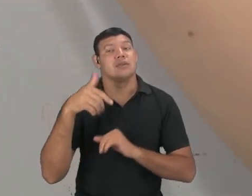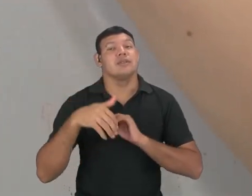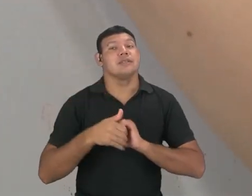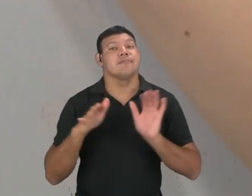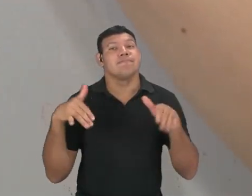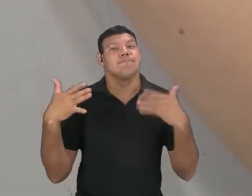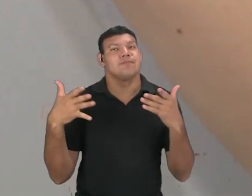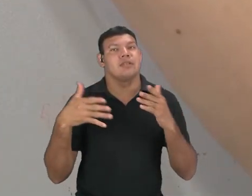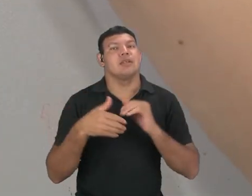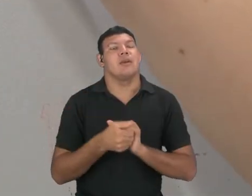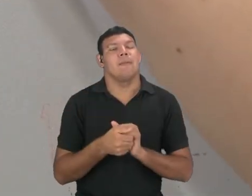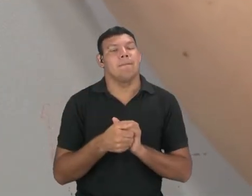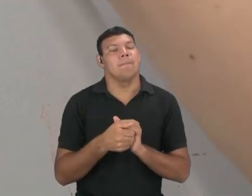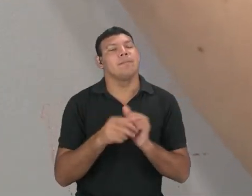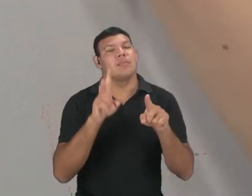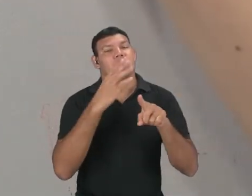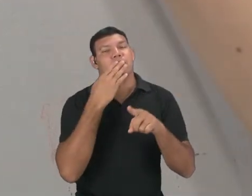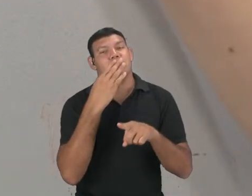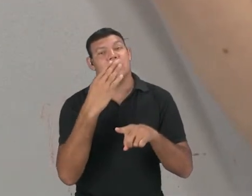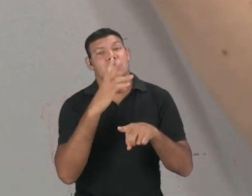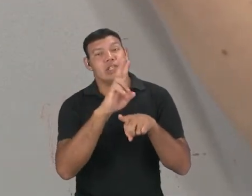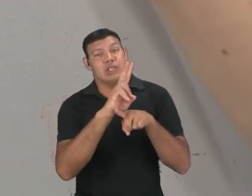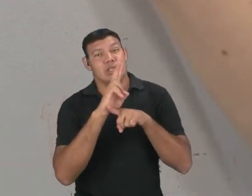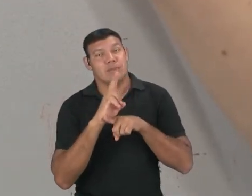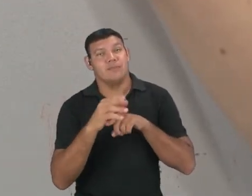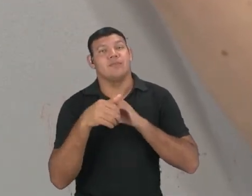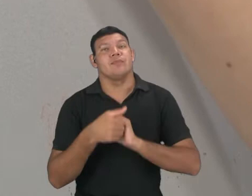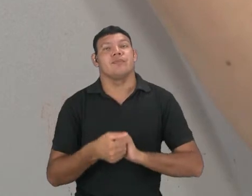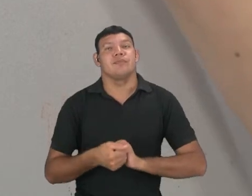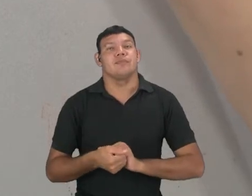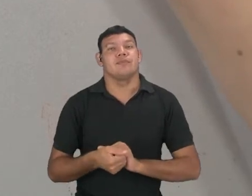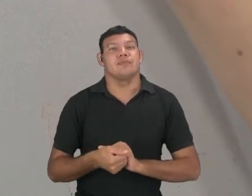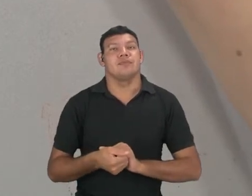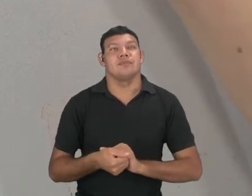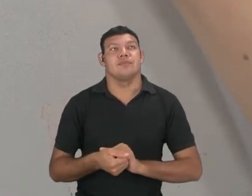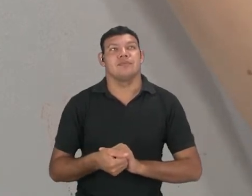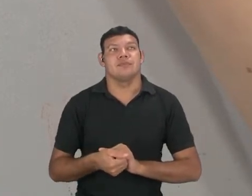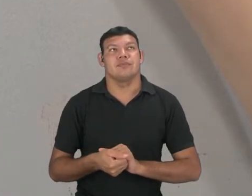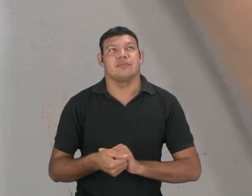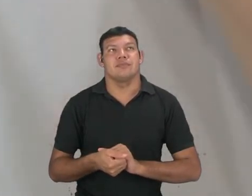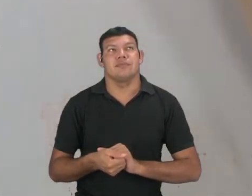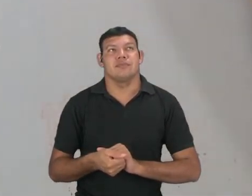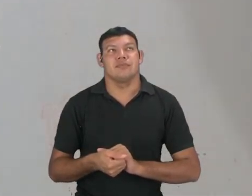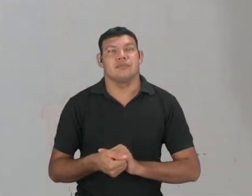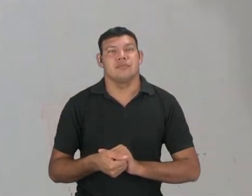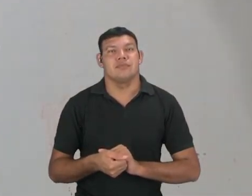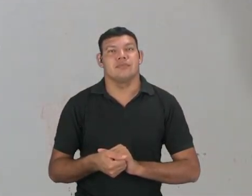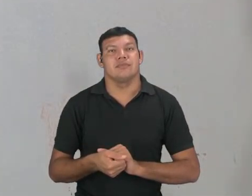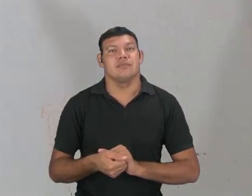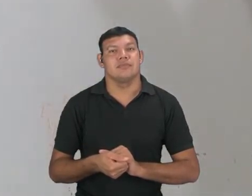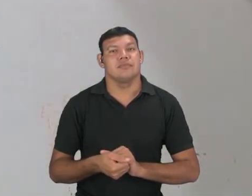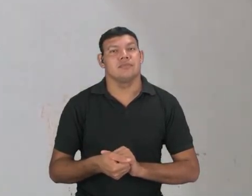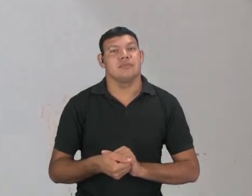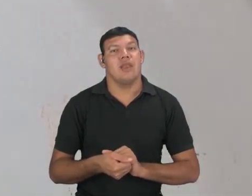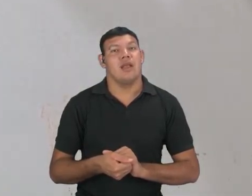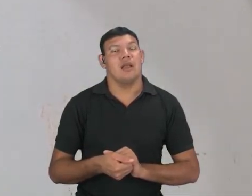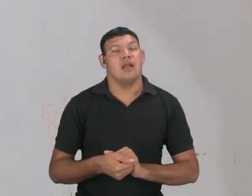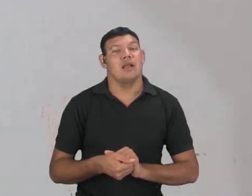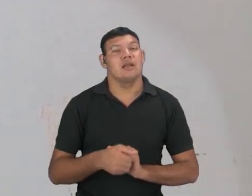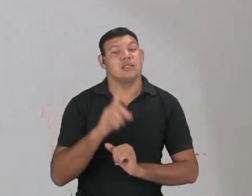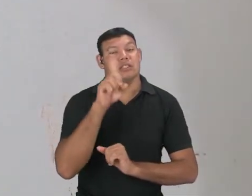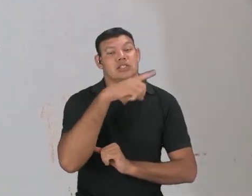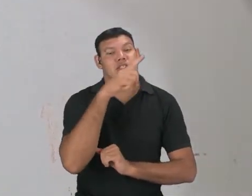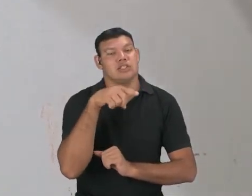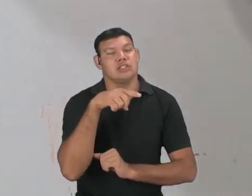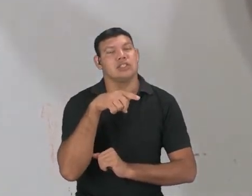né? Então, aqui vai ficar 2 e aqui vai ficar 12, né? Agora, eu